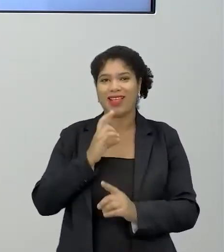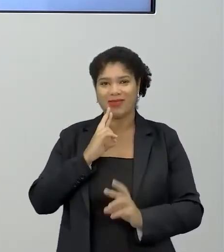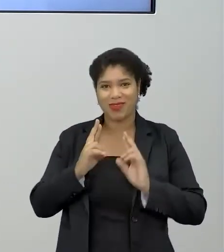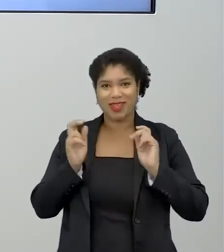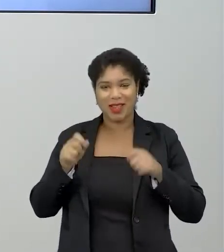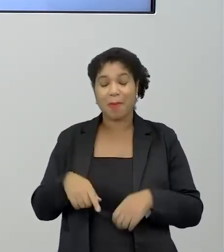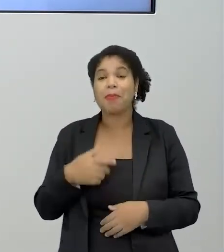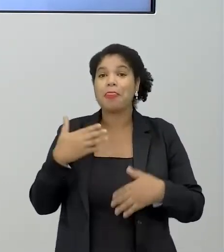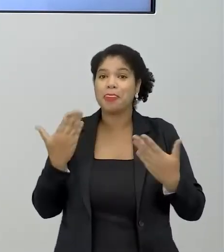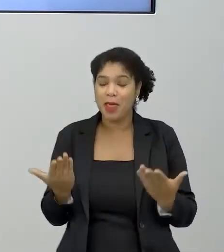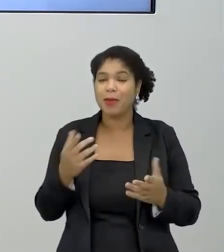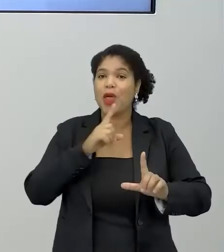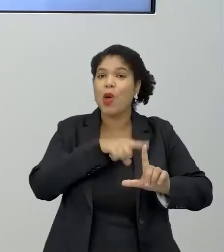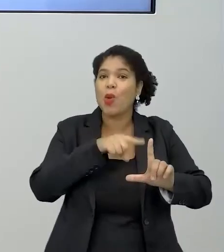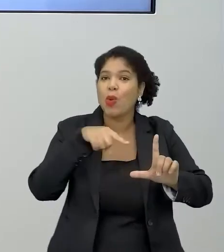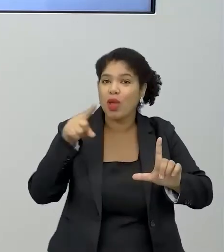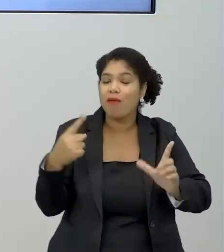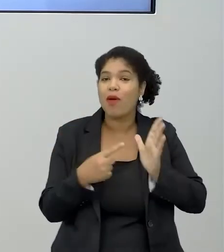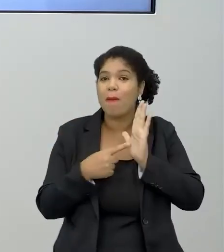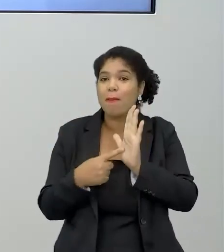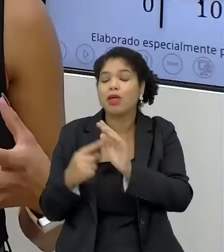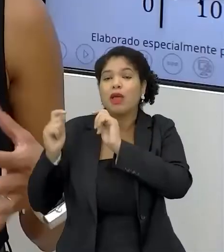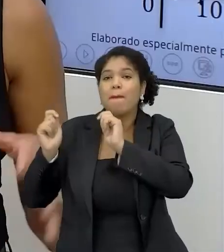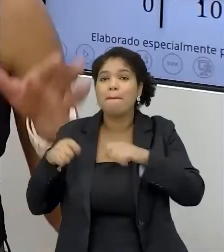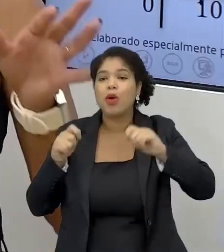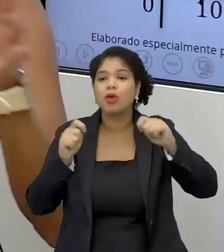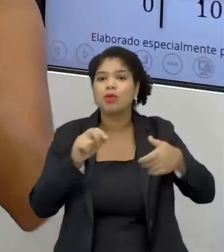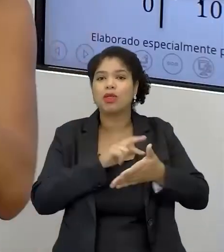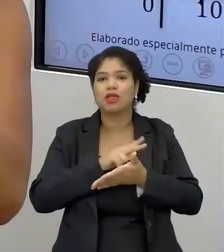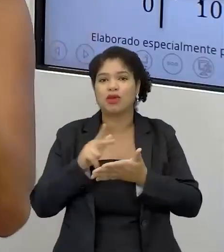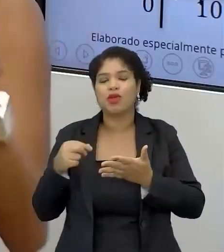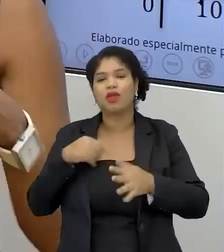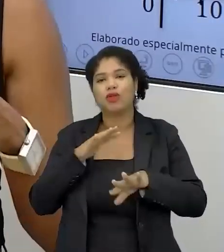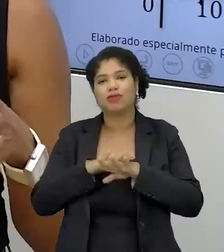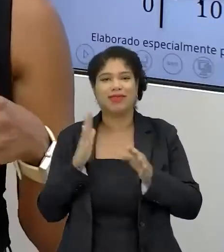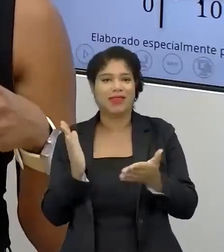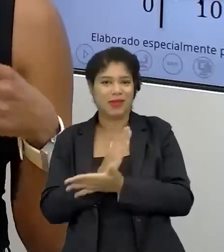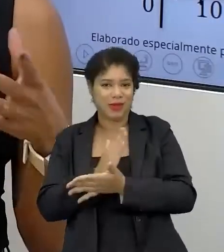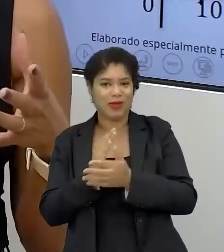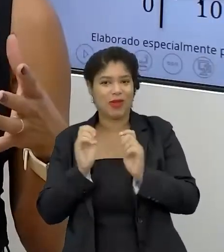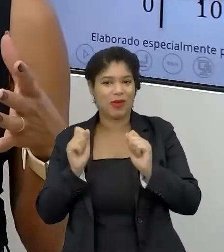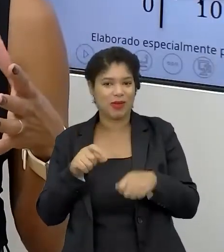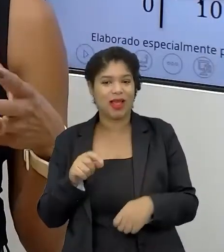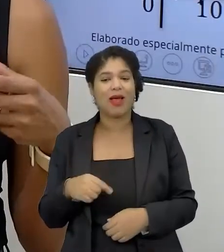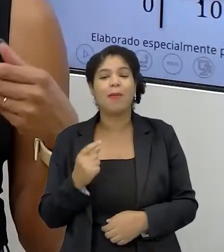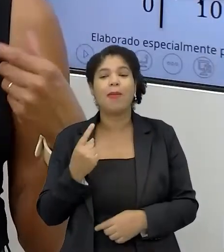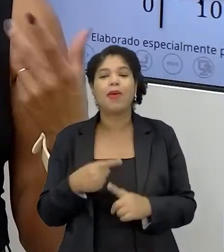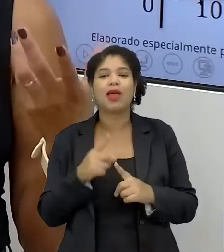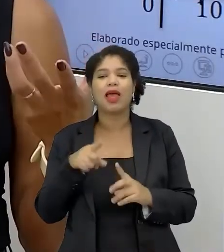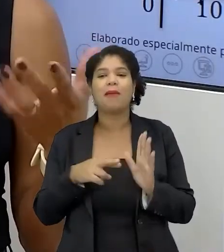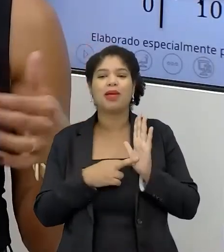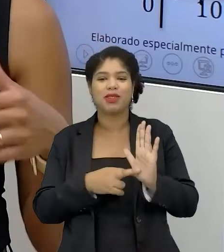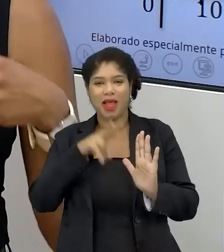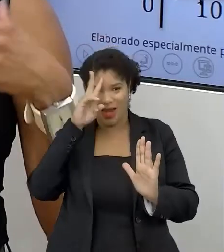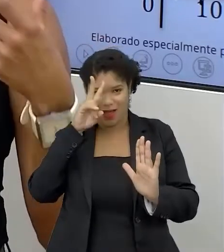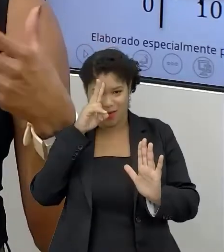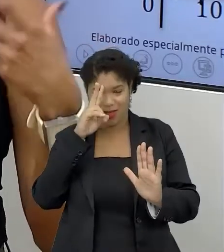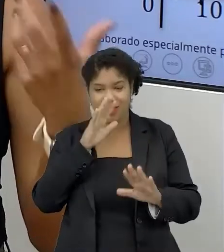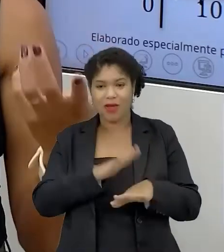gráfico mostra para a gente todas as possibilidades. A gente faz algumas porque a gente representa. Por isso que eu escrevo